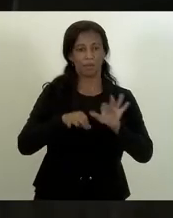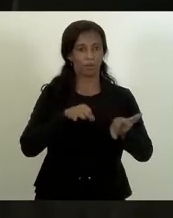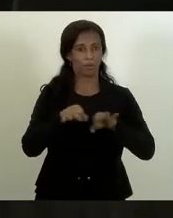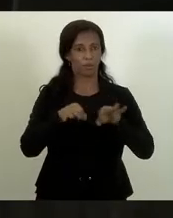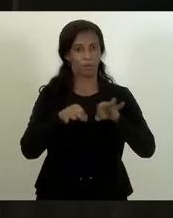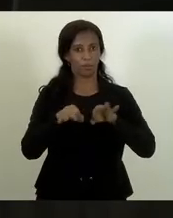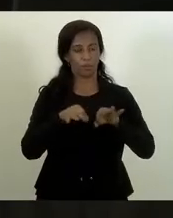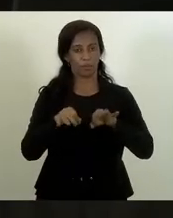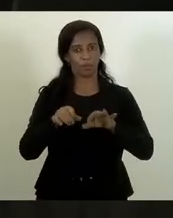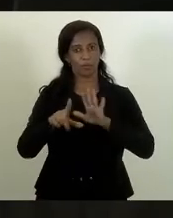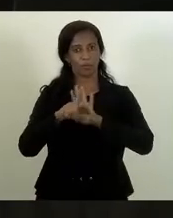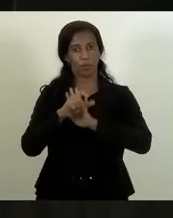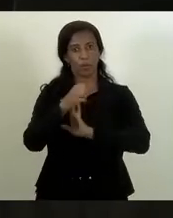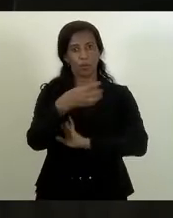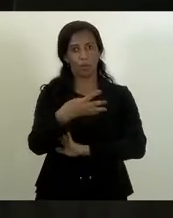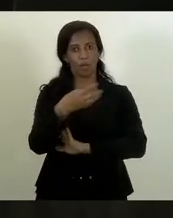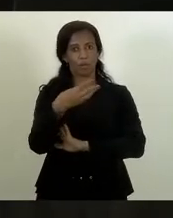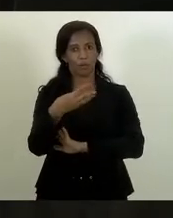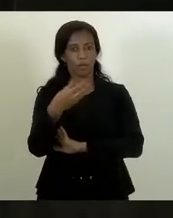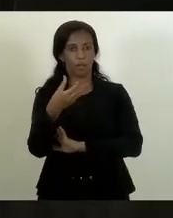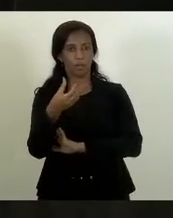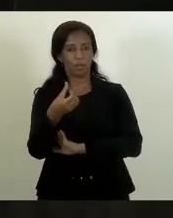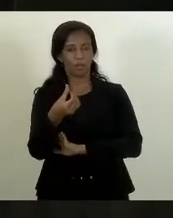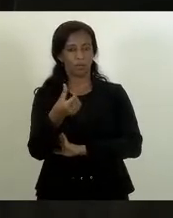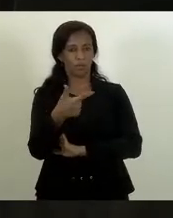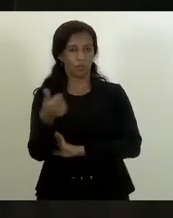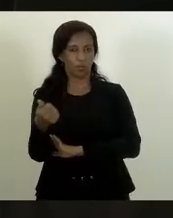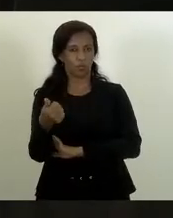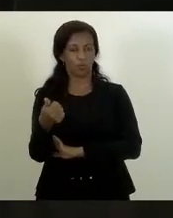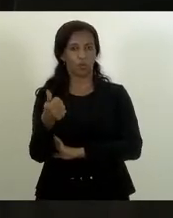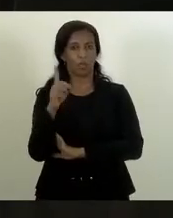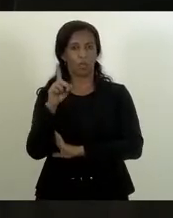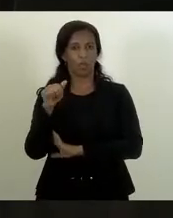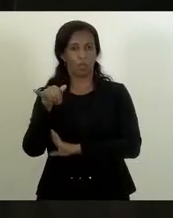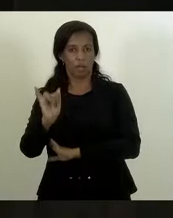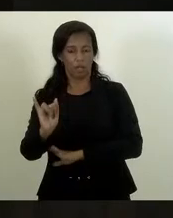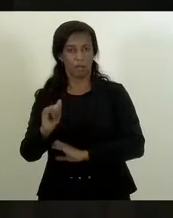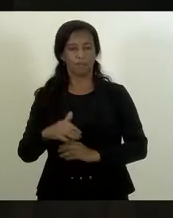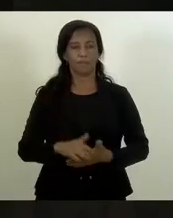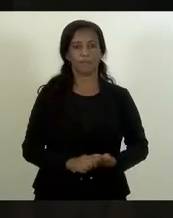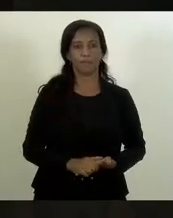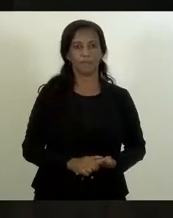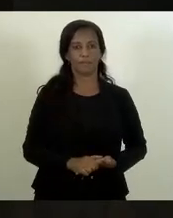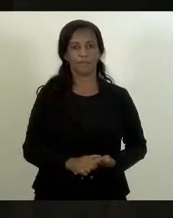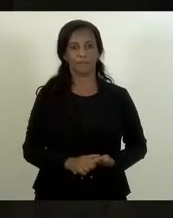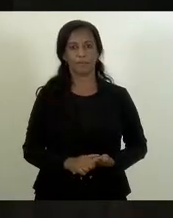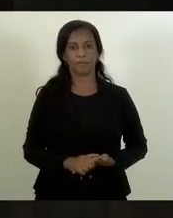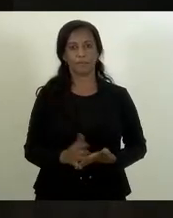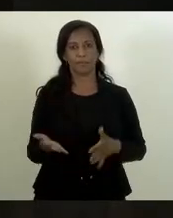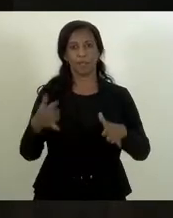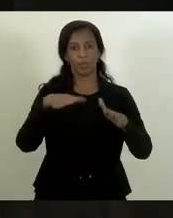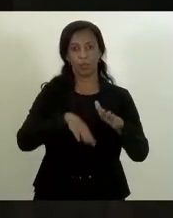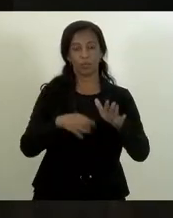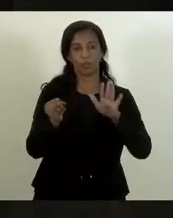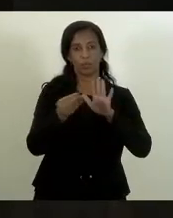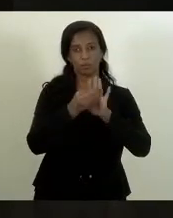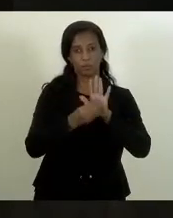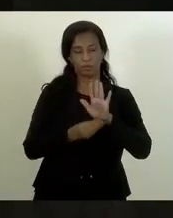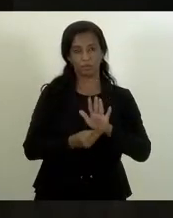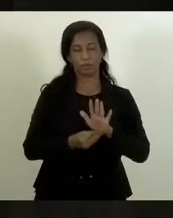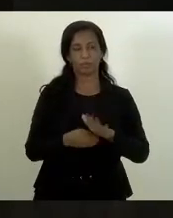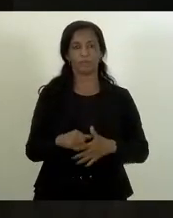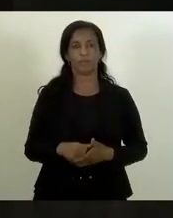lei 4.360 de 21, deputada Dani Monteiro. Senhores que aprovam isso, como estão aprovados. Requer inclusão na pauta do projeto de